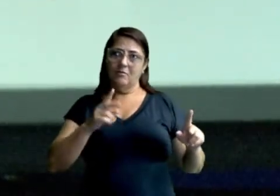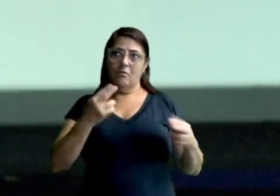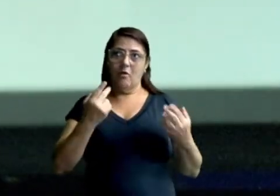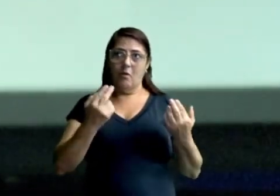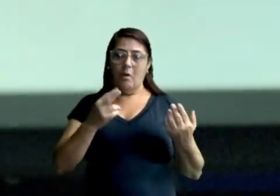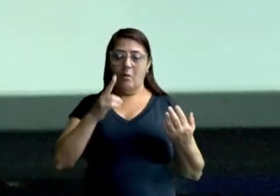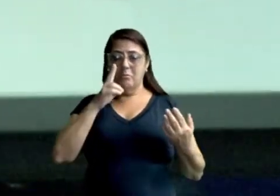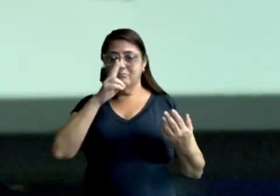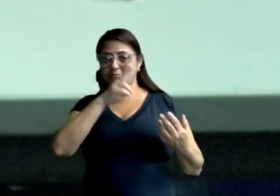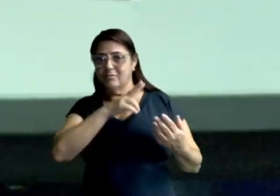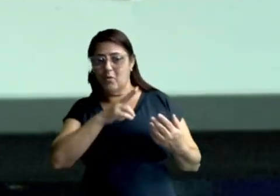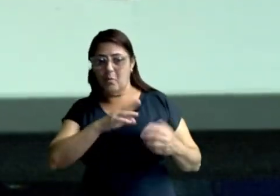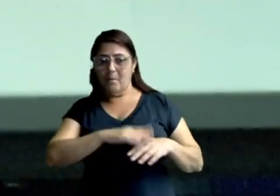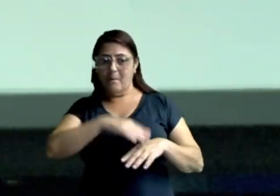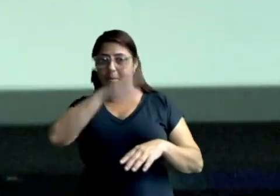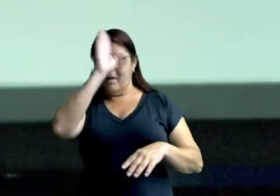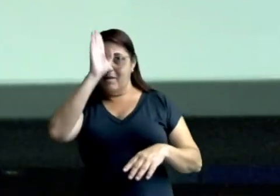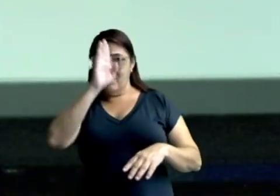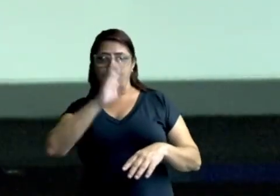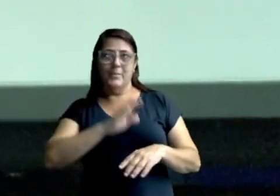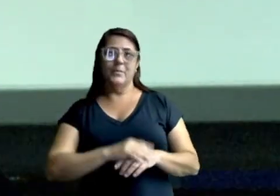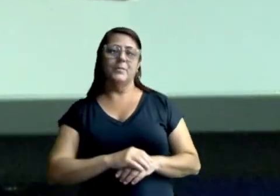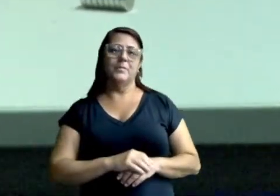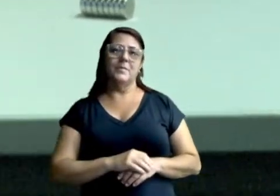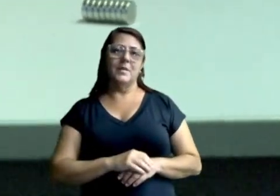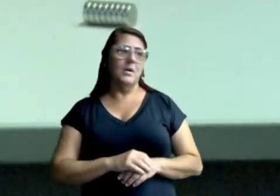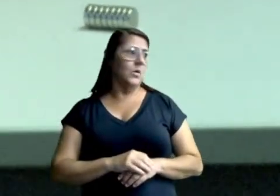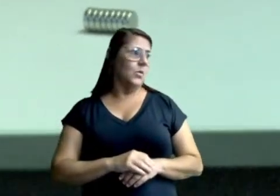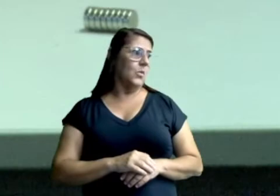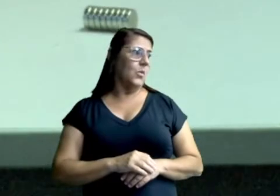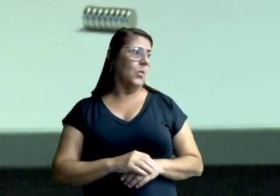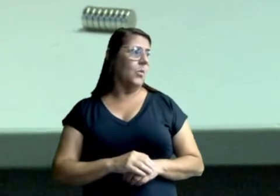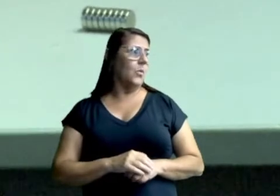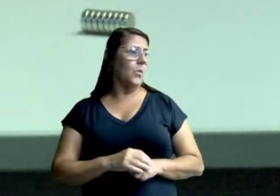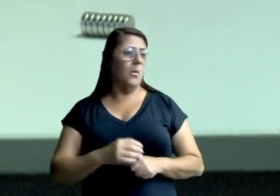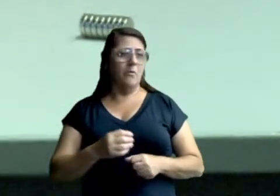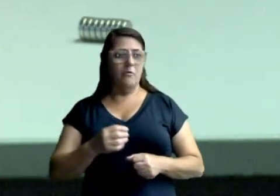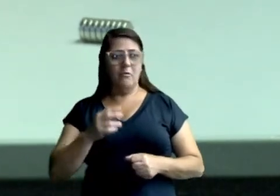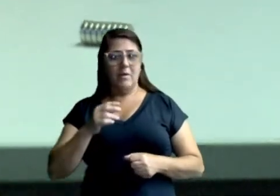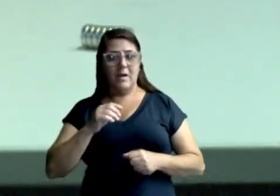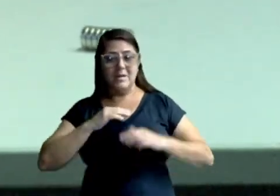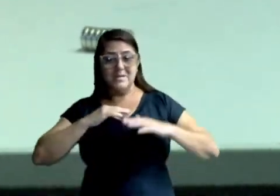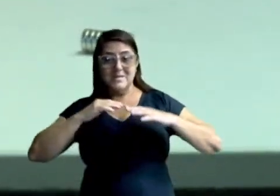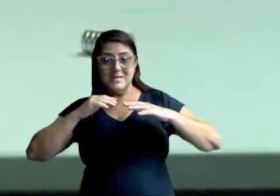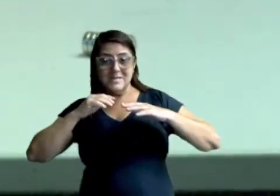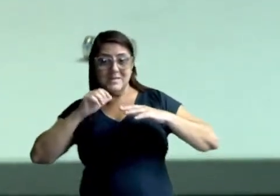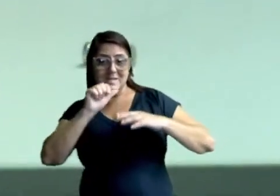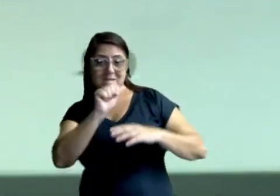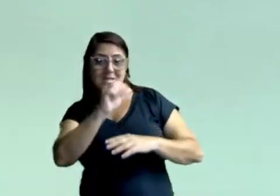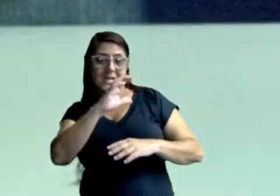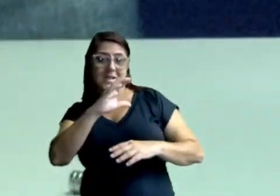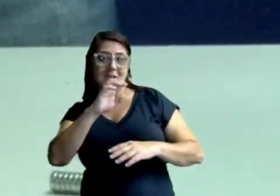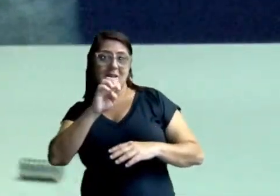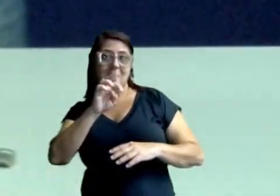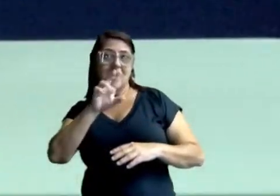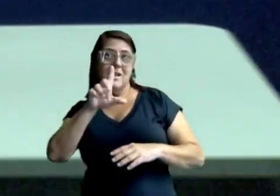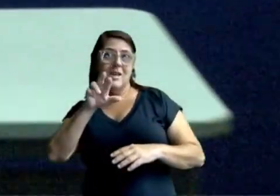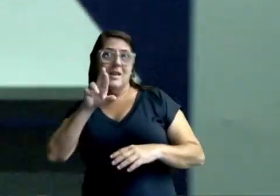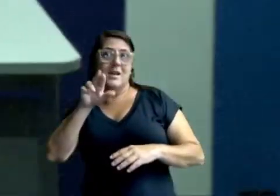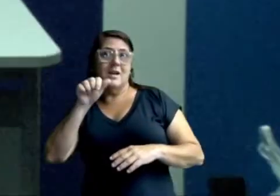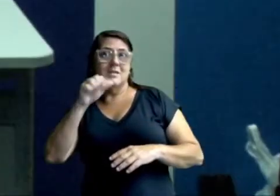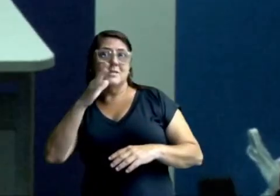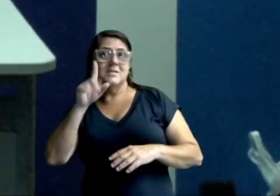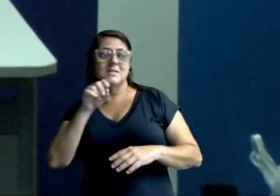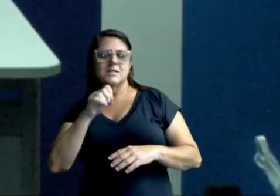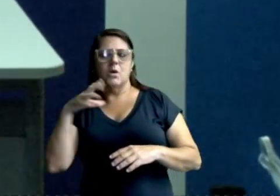tá? Se a massa for maior do que a força, então a aceleração ela é bem menor. Se a massa é maior, a aceleração é menor.